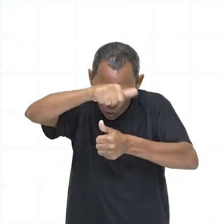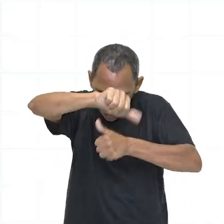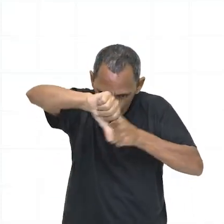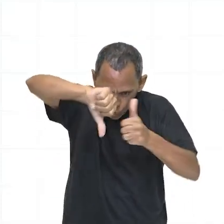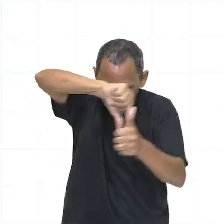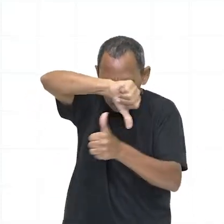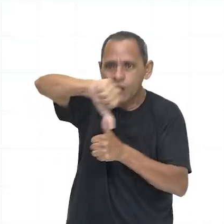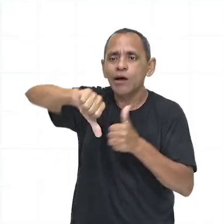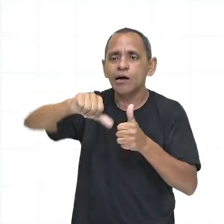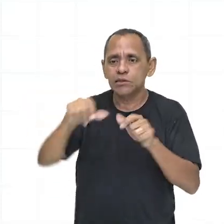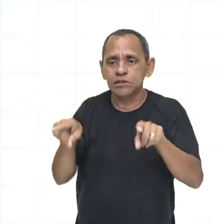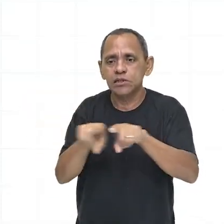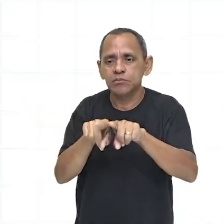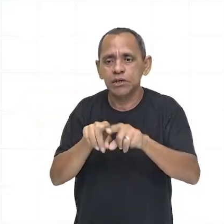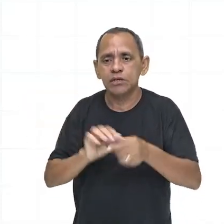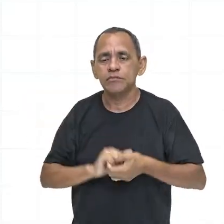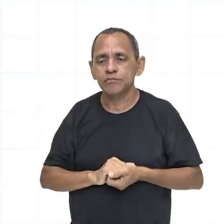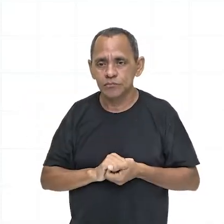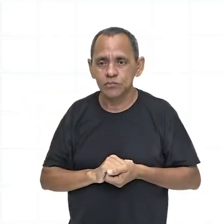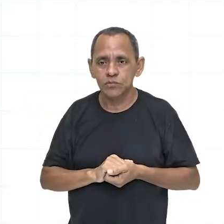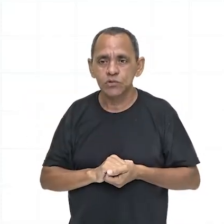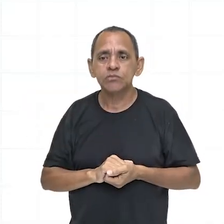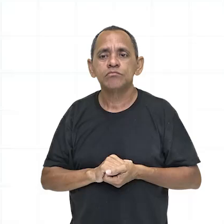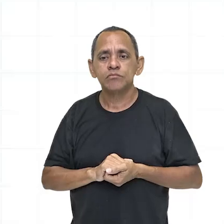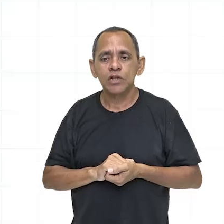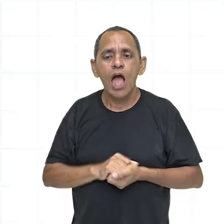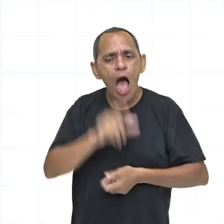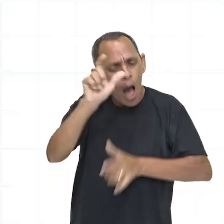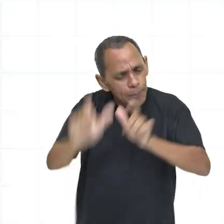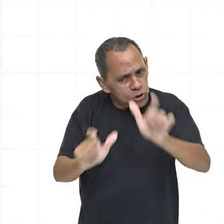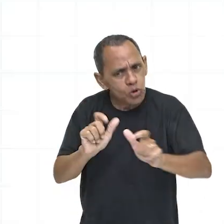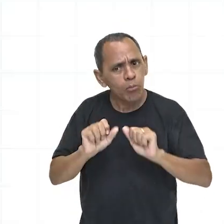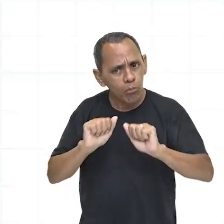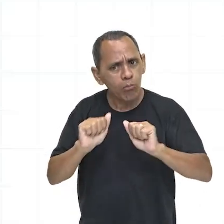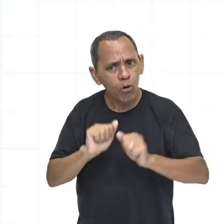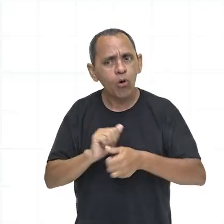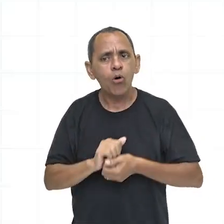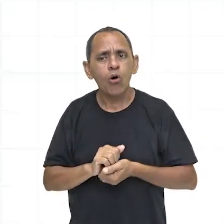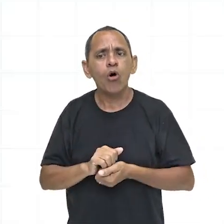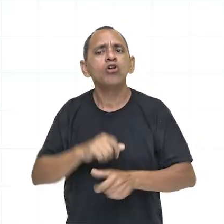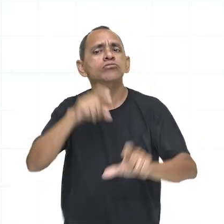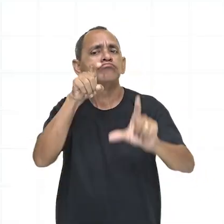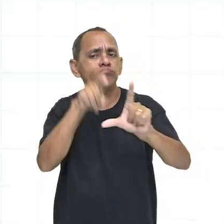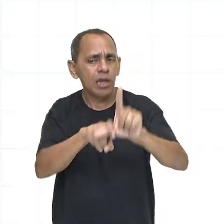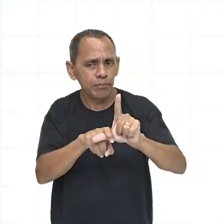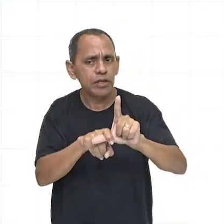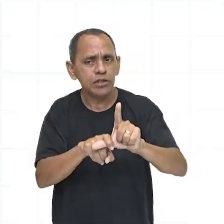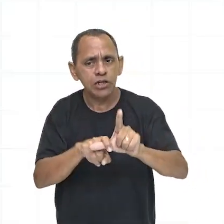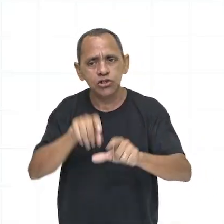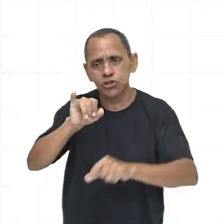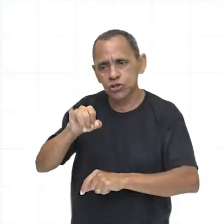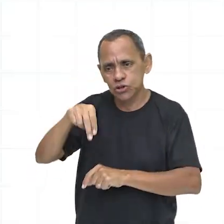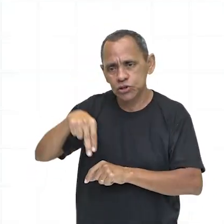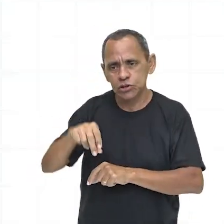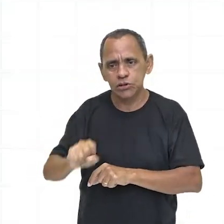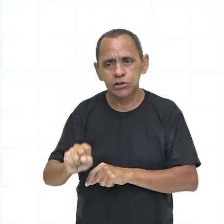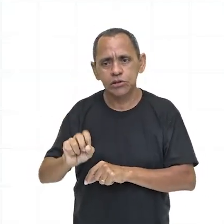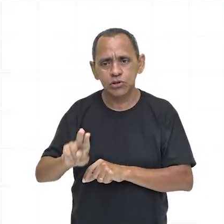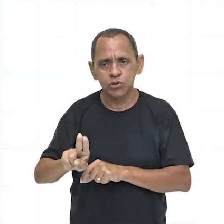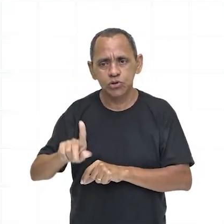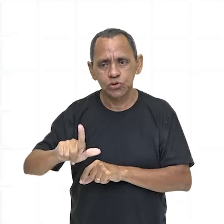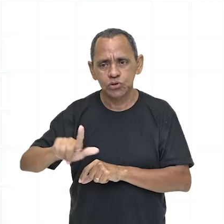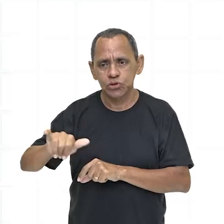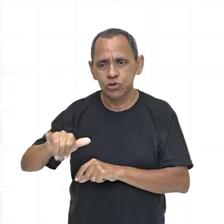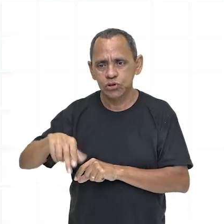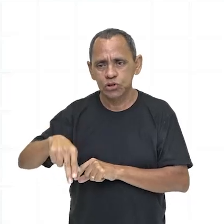ser dependente de insulina artificial. Vai depender da avaliação do médico, mas ela precisa